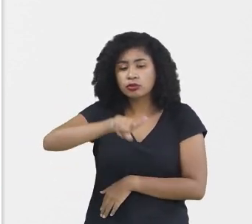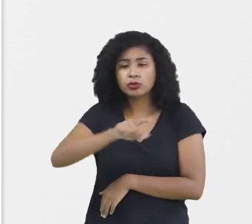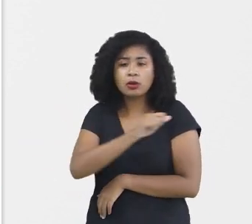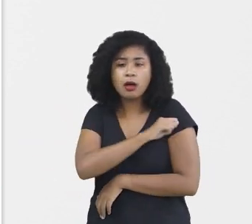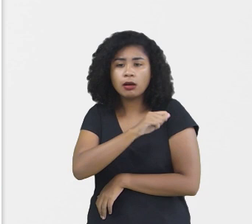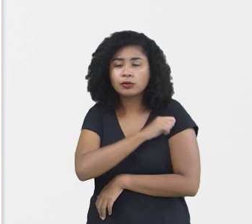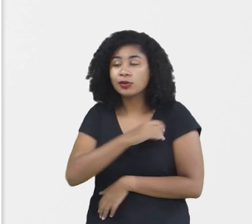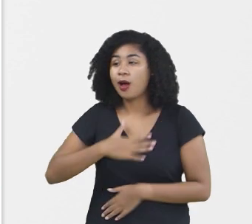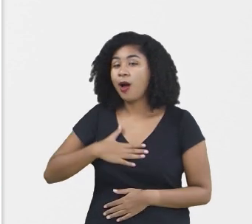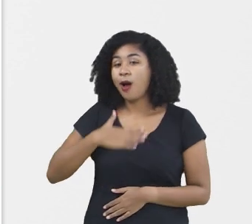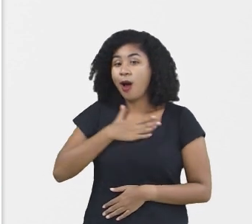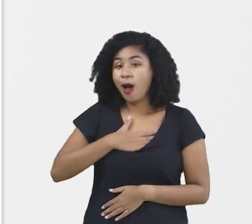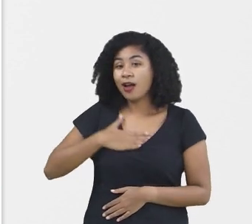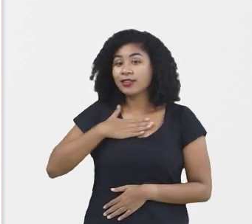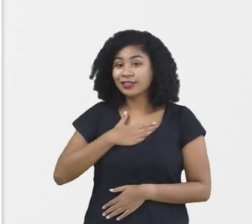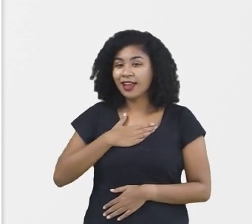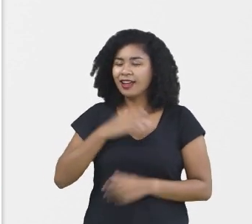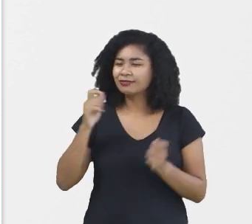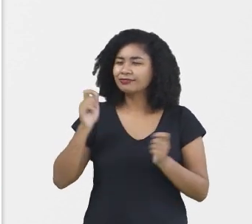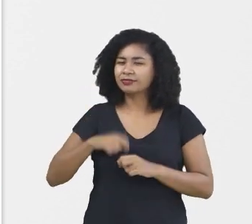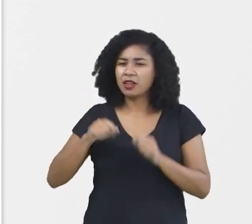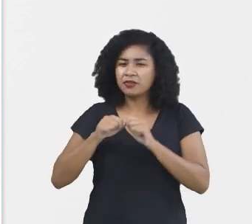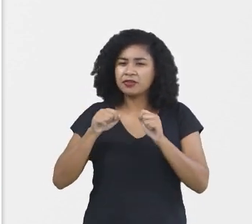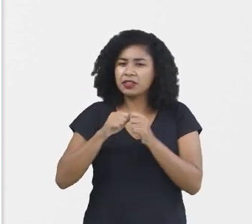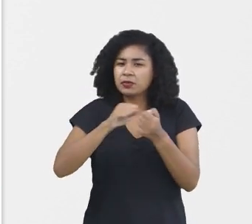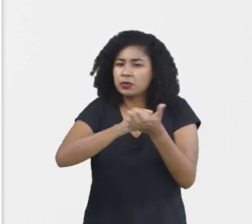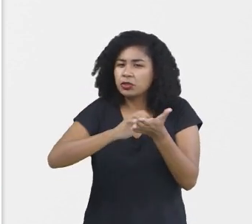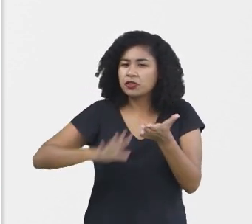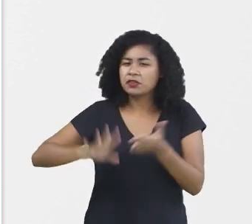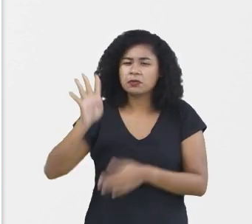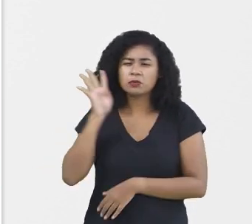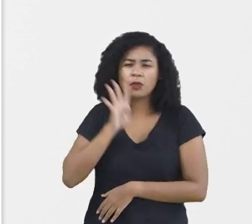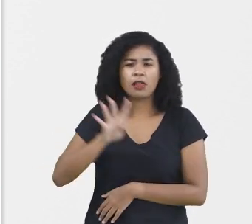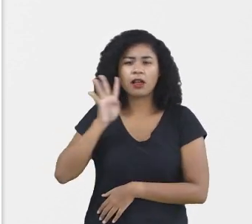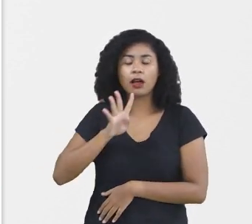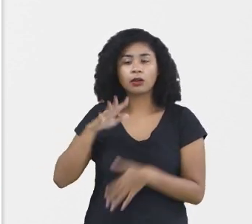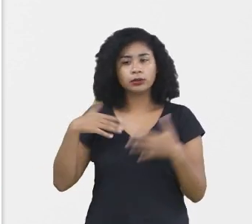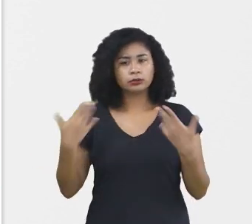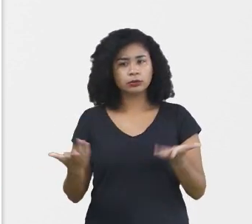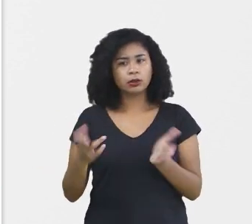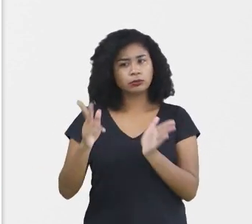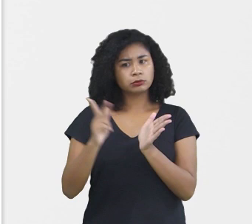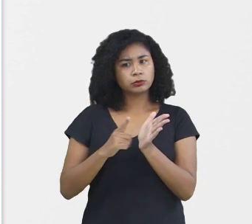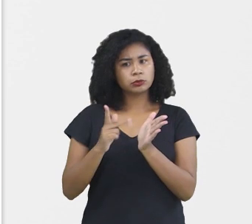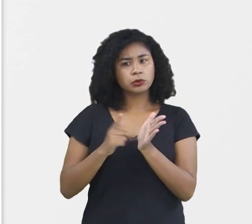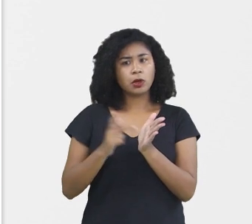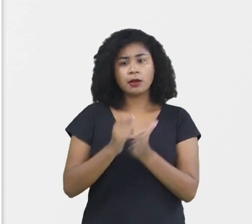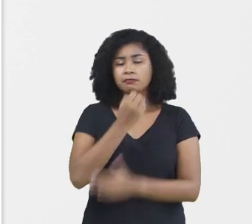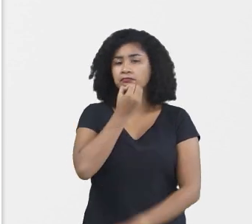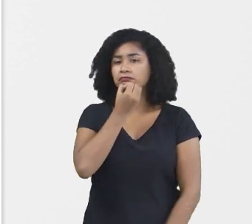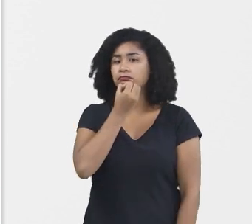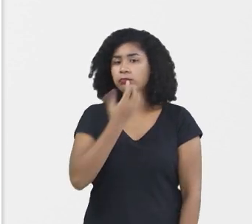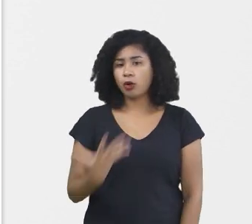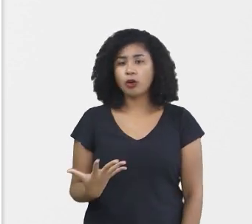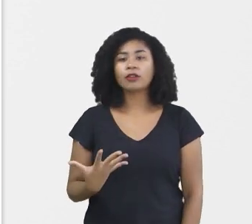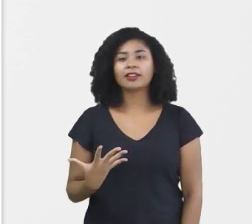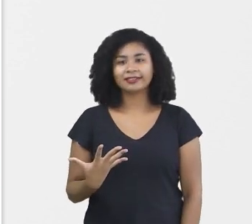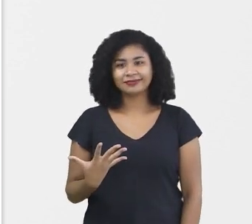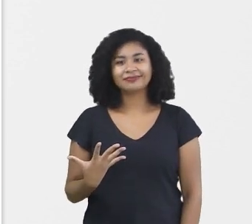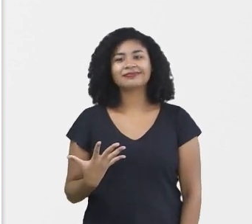aí fizeram um excelente trabalho. E aí o que aconteceu? Eles tiveram notas excelentes no final do ano, ou seja, cresceu,